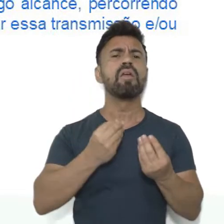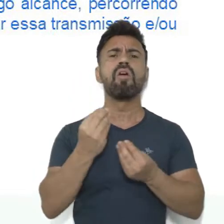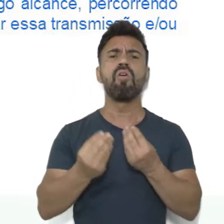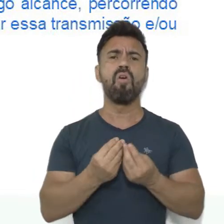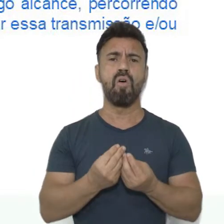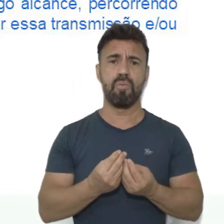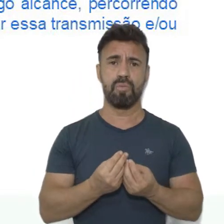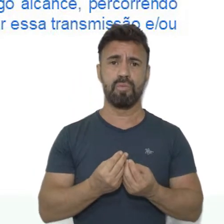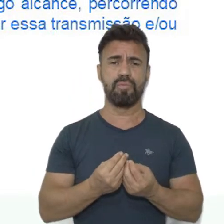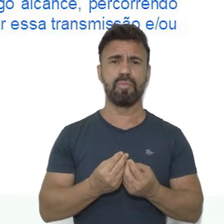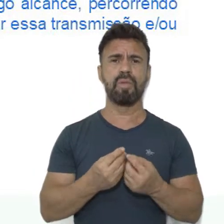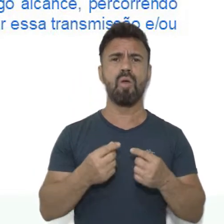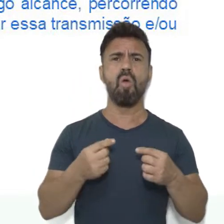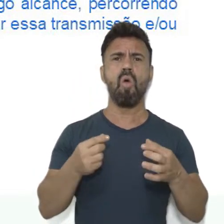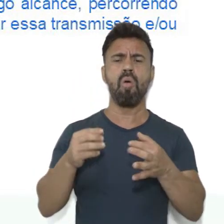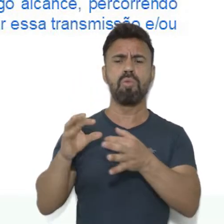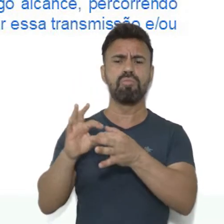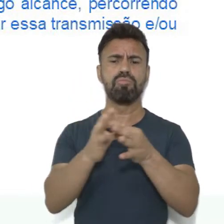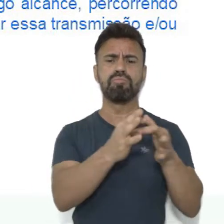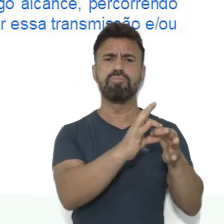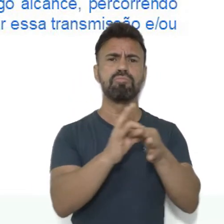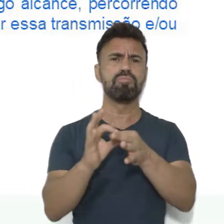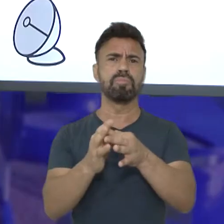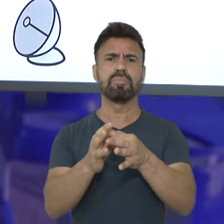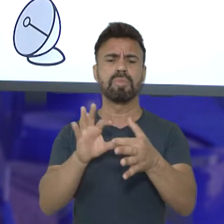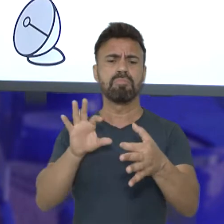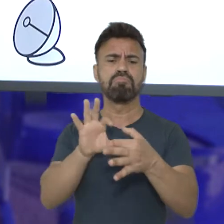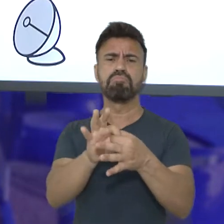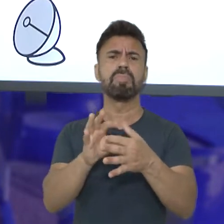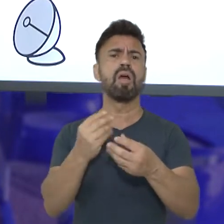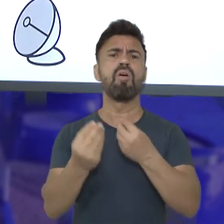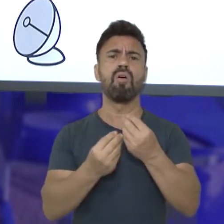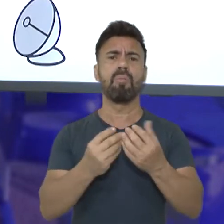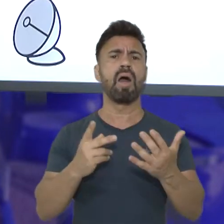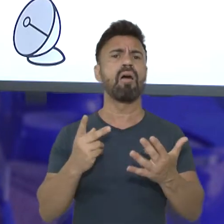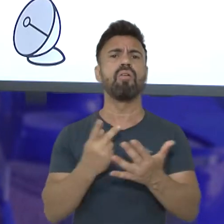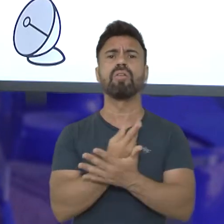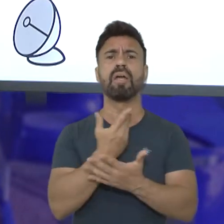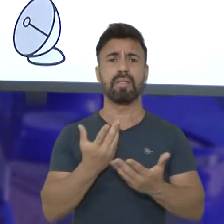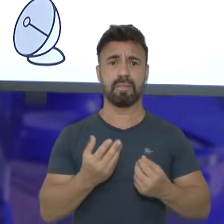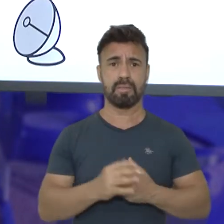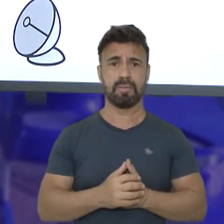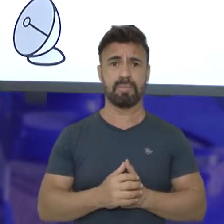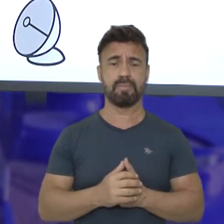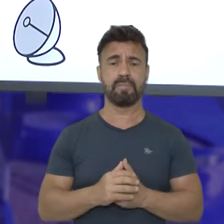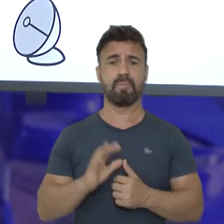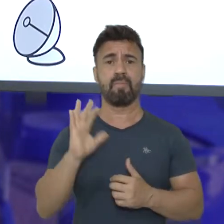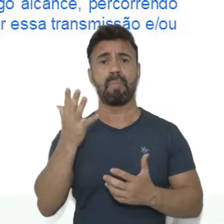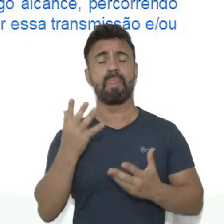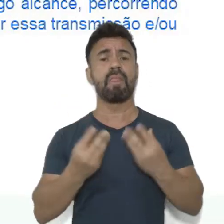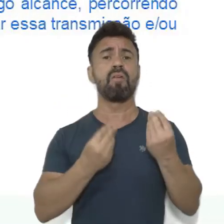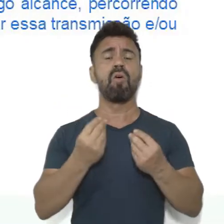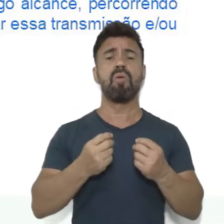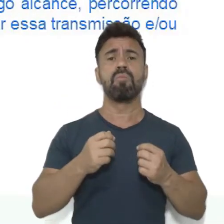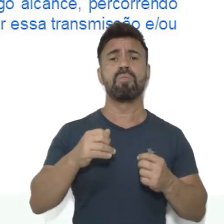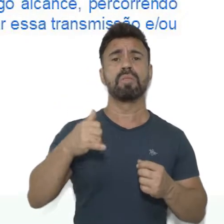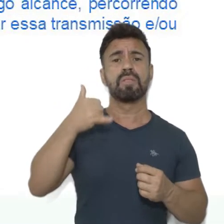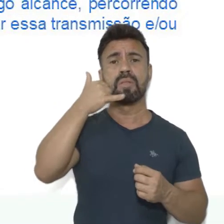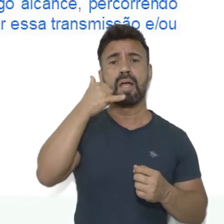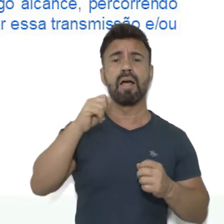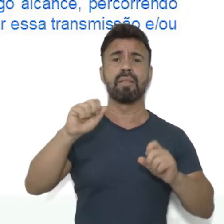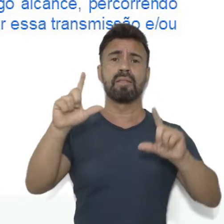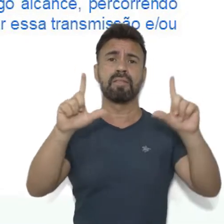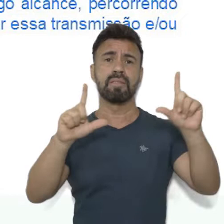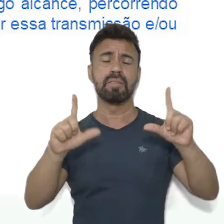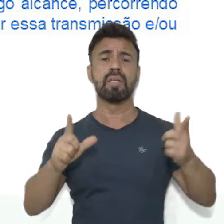essas relações acontecem. Então, bora lá. Tanto o celular quanto a televisão, o GPS